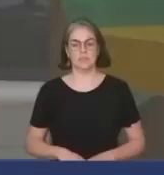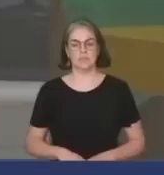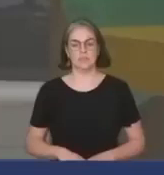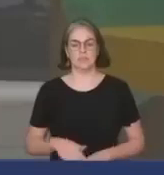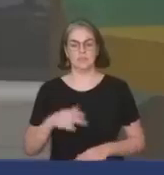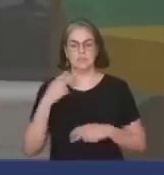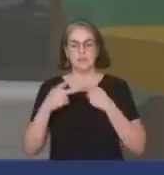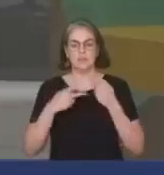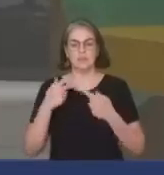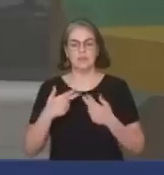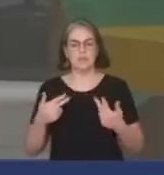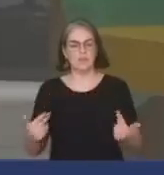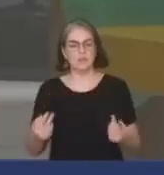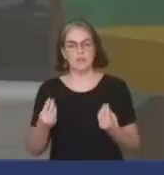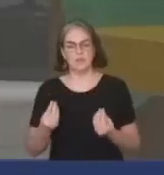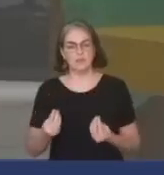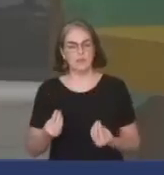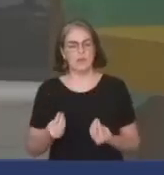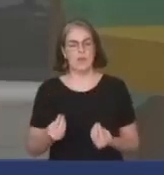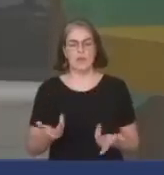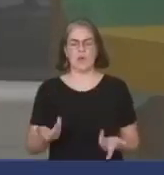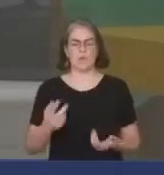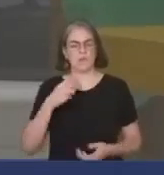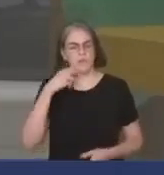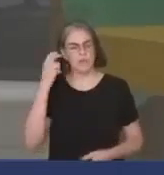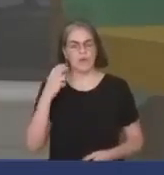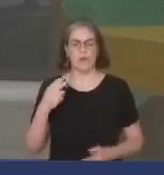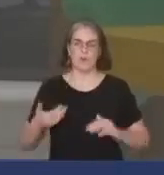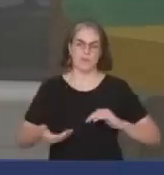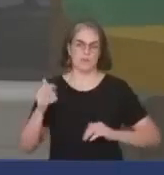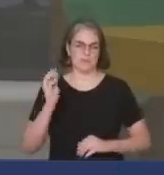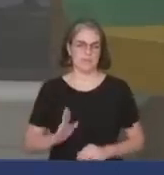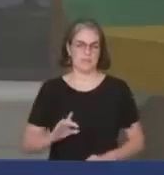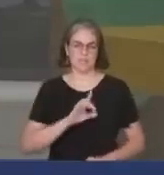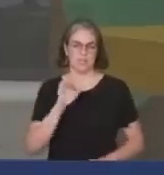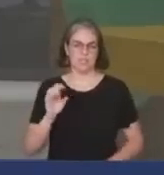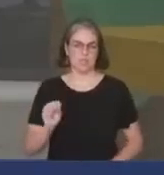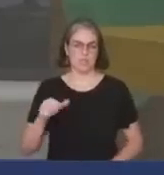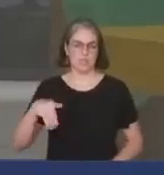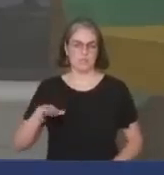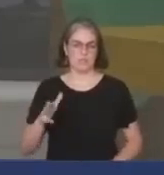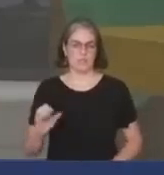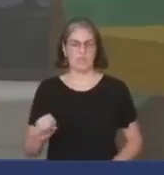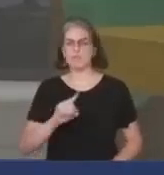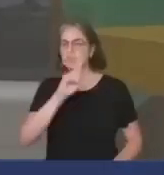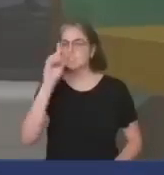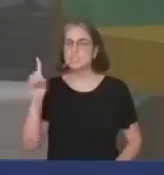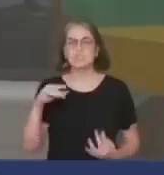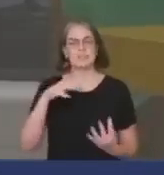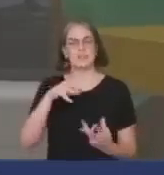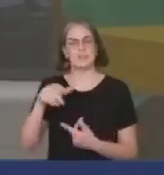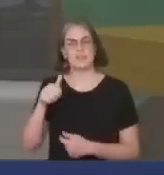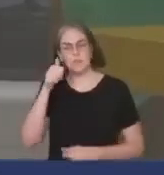debochar, desmoralizar o parlamento brasileiro no dia 8 de março, Dia Internacional da Mulher,